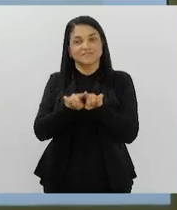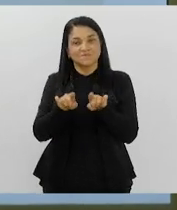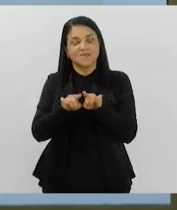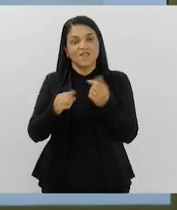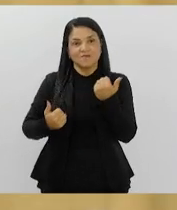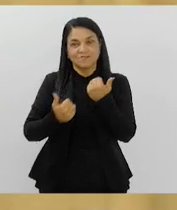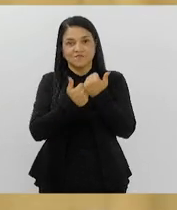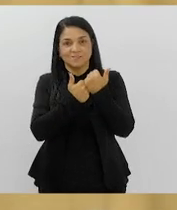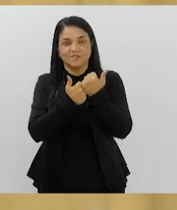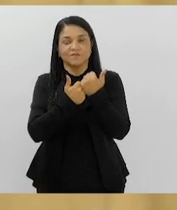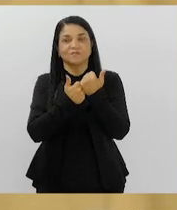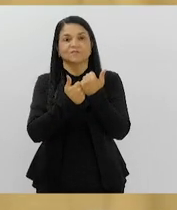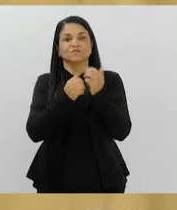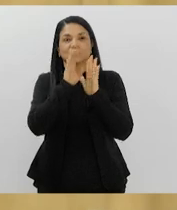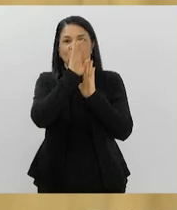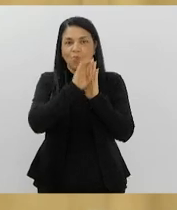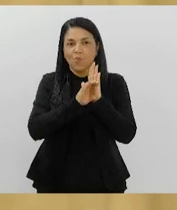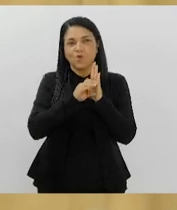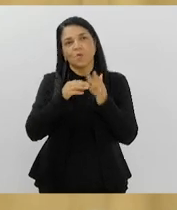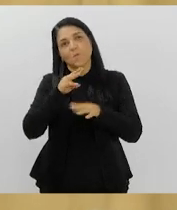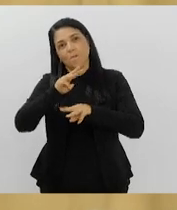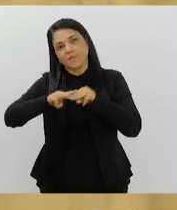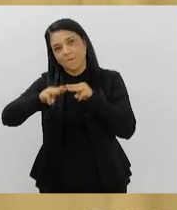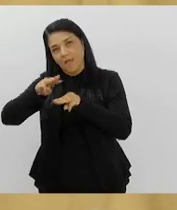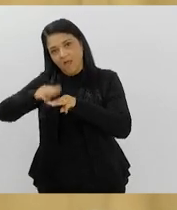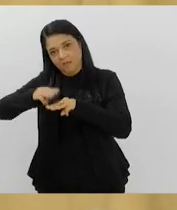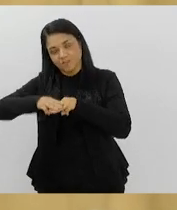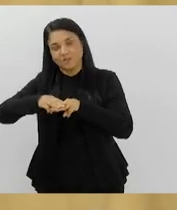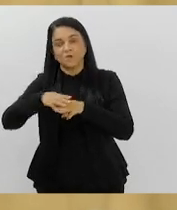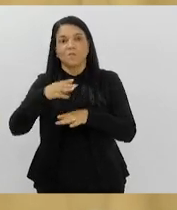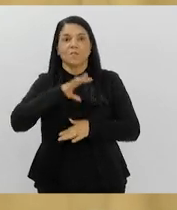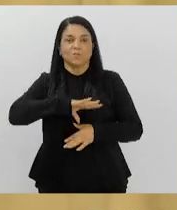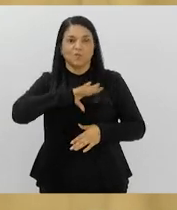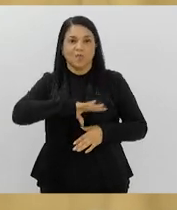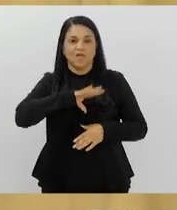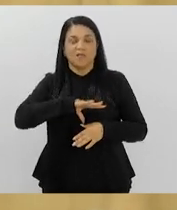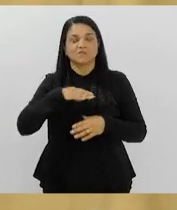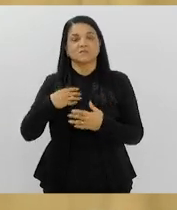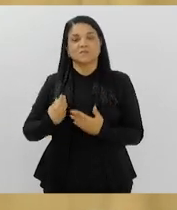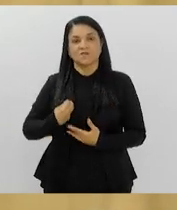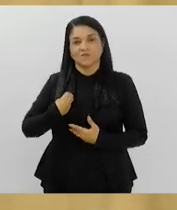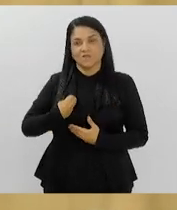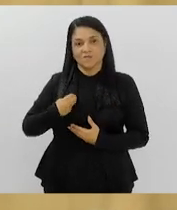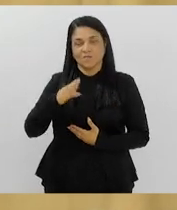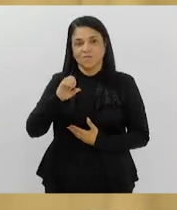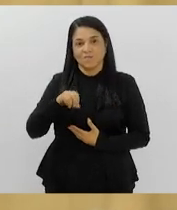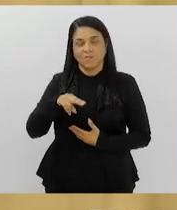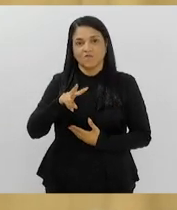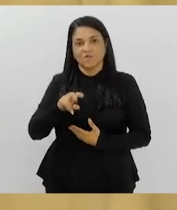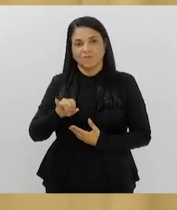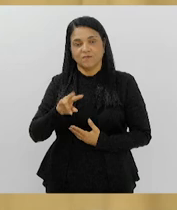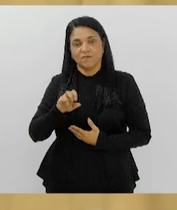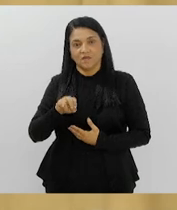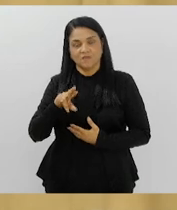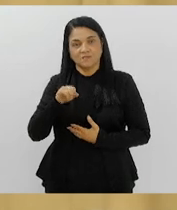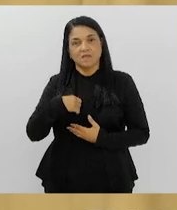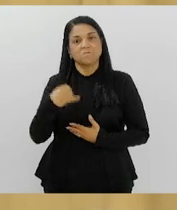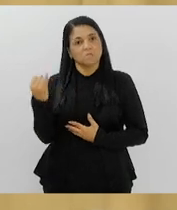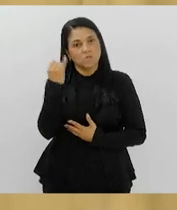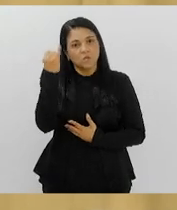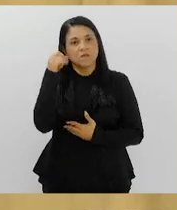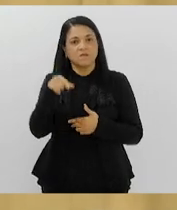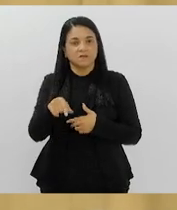na composição de um currículo de matemática, de português, por exemplo, a gente também entende que convivência é importante para que ele esteja sempre